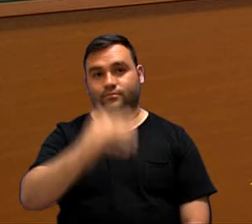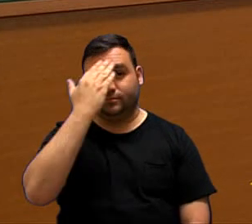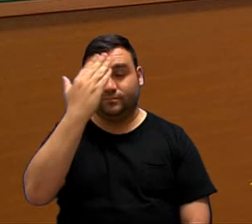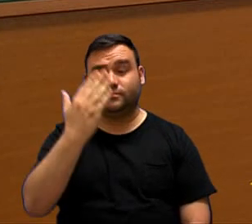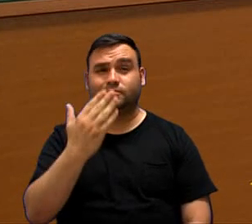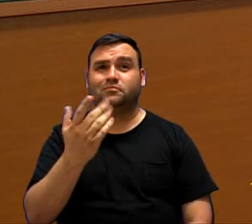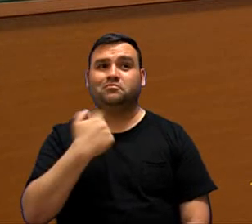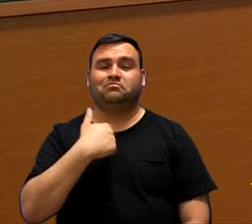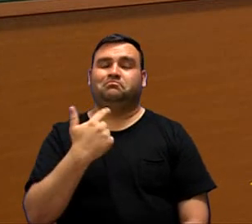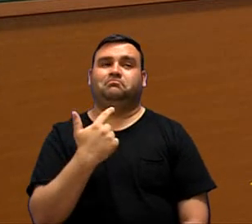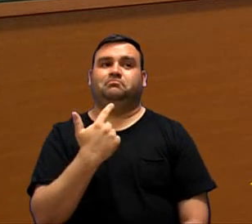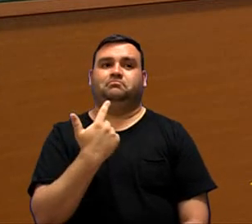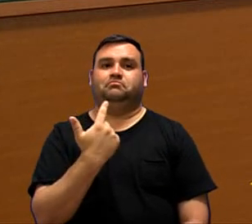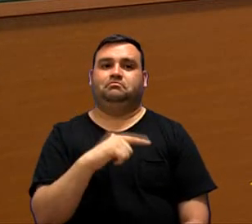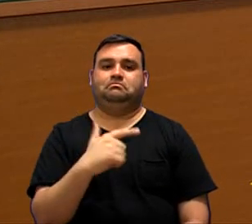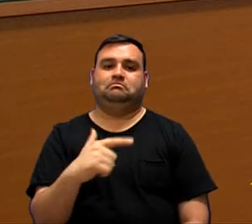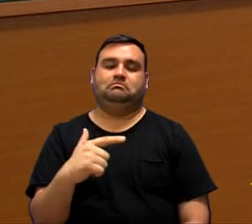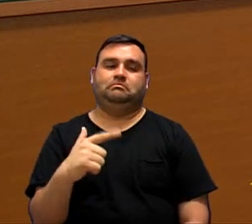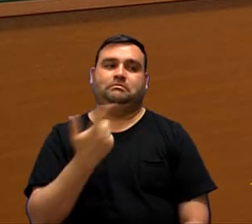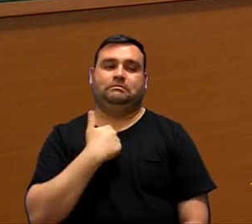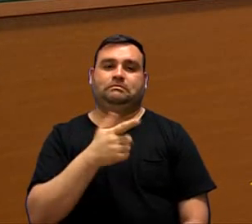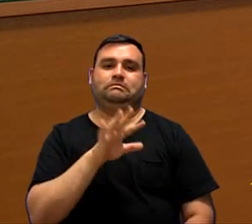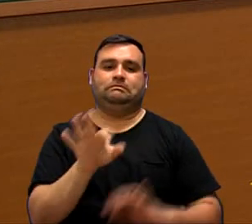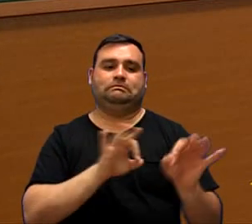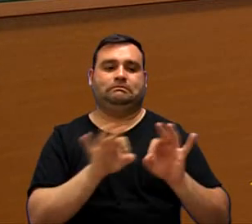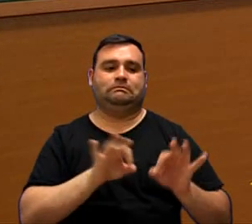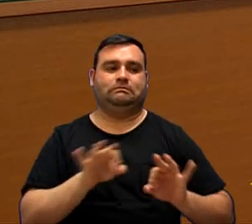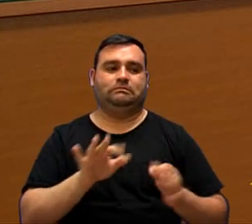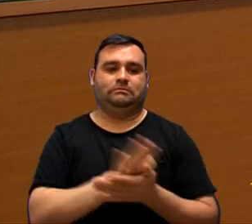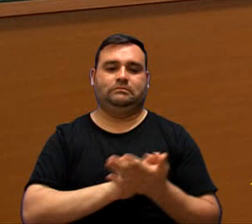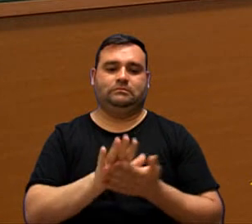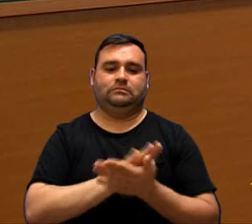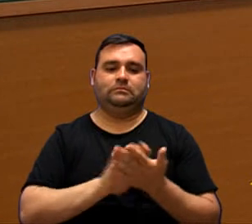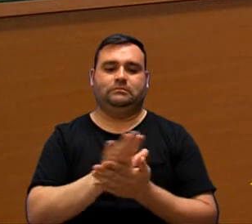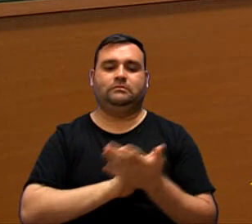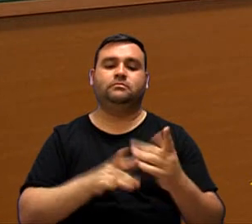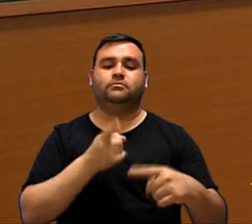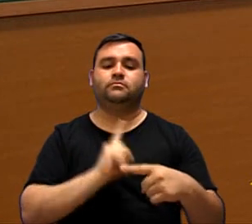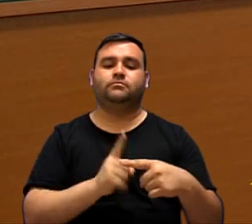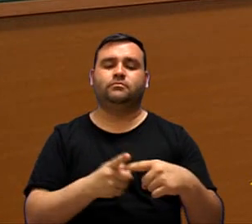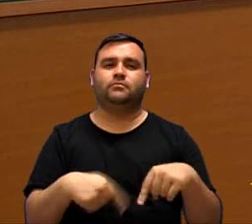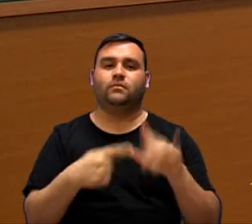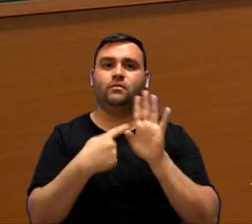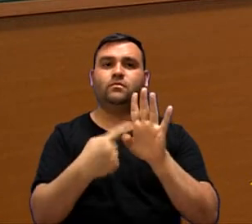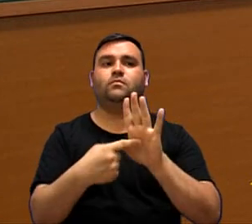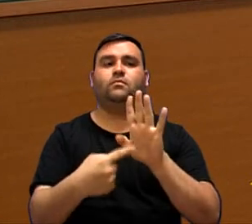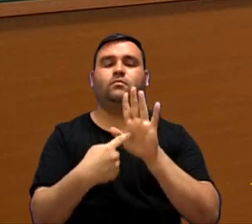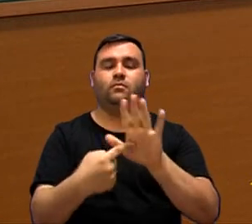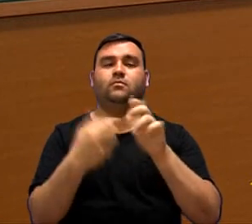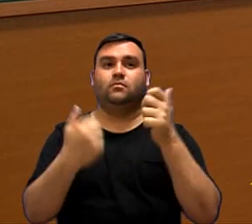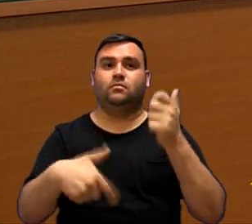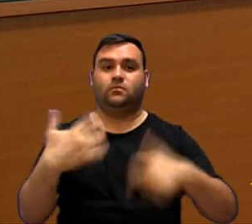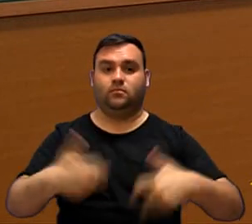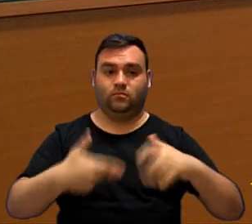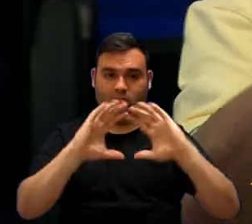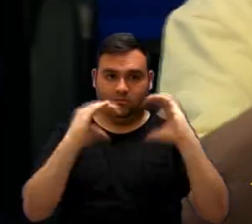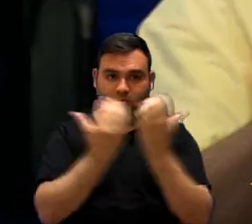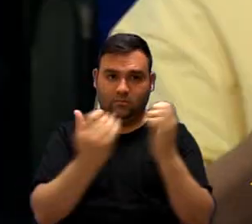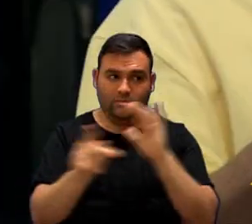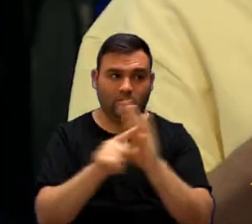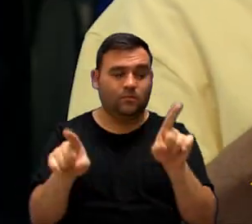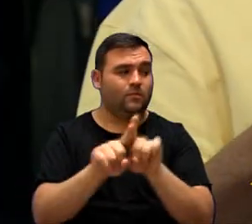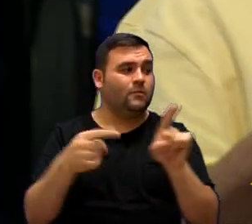Obrigado. Olha, eu nem tinha me programado. Na verdade, o que eu gostaria de expor aqui, um pedido à Câmara e a